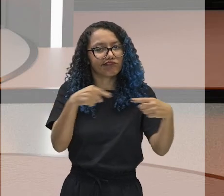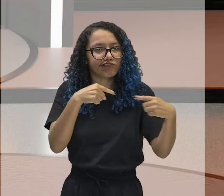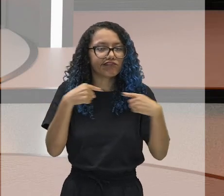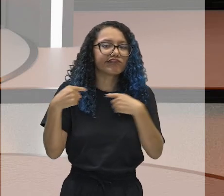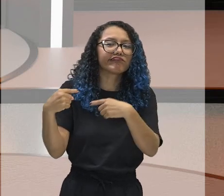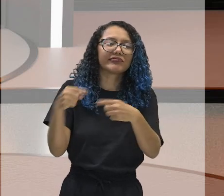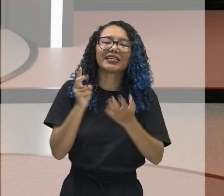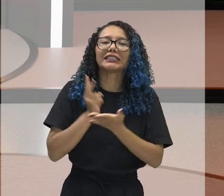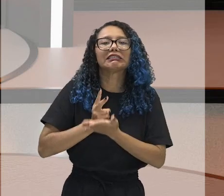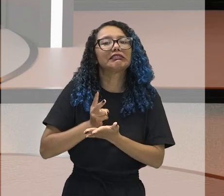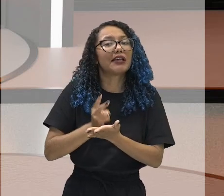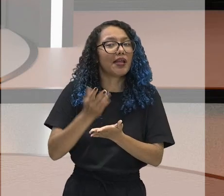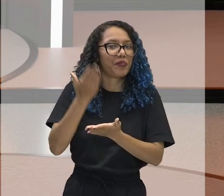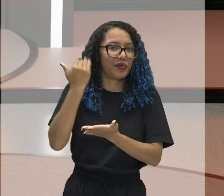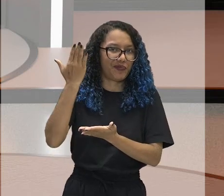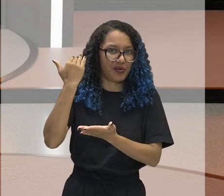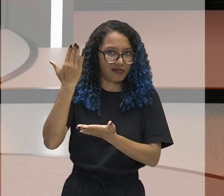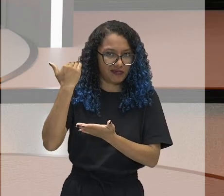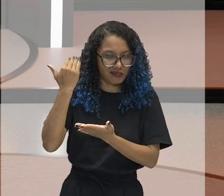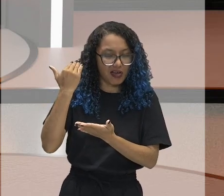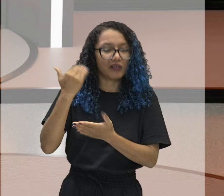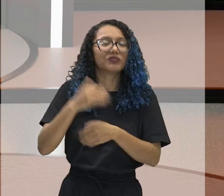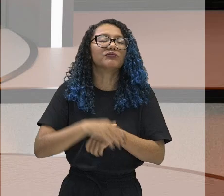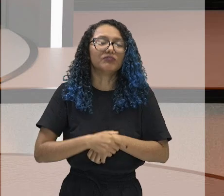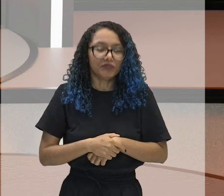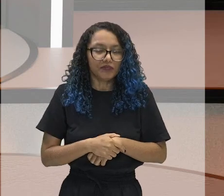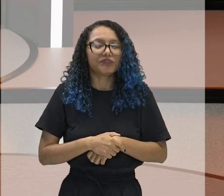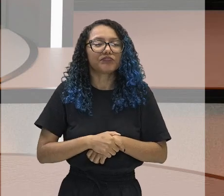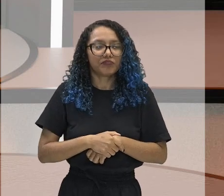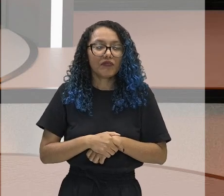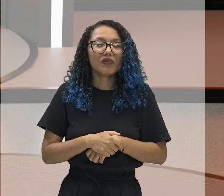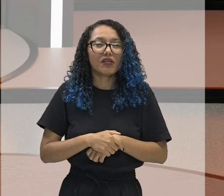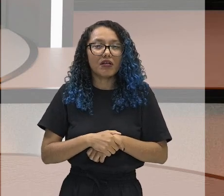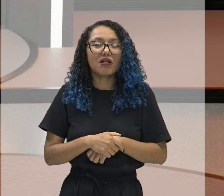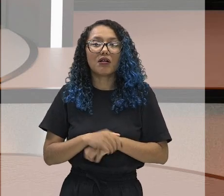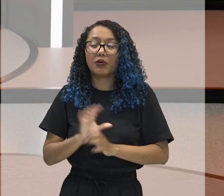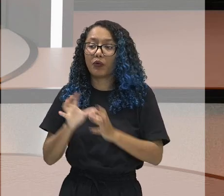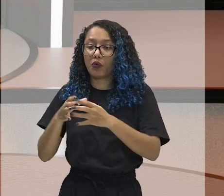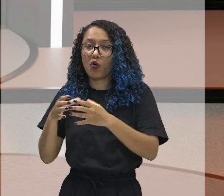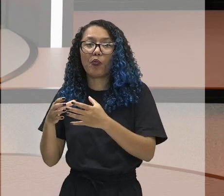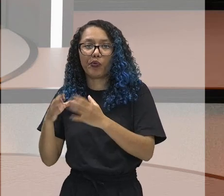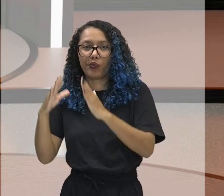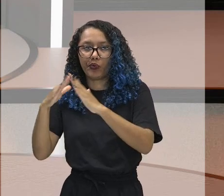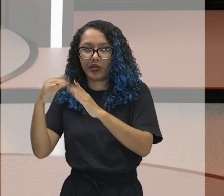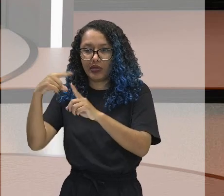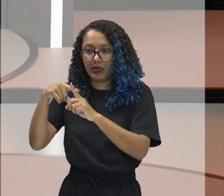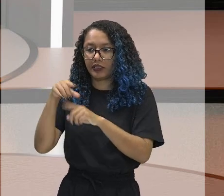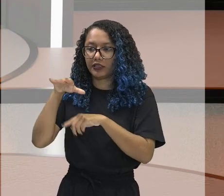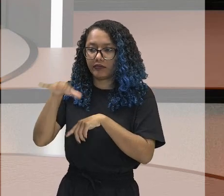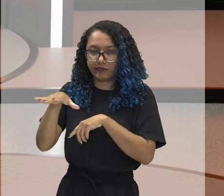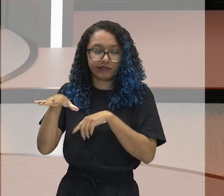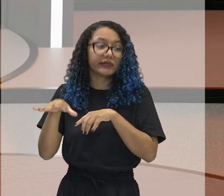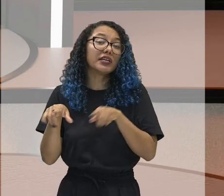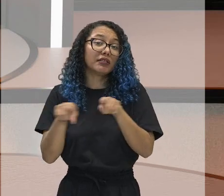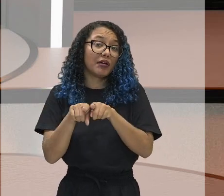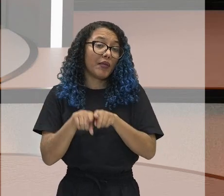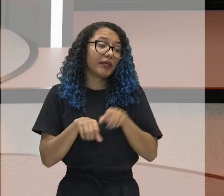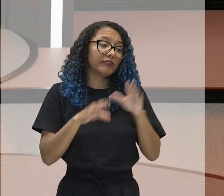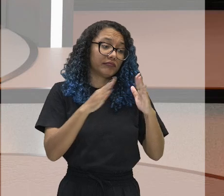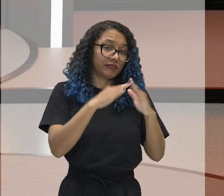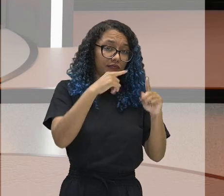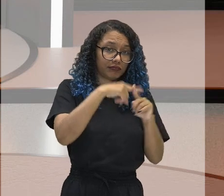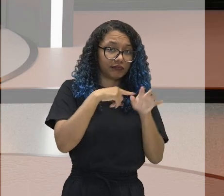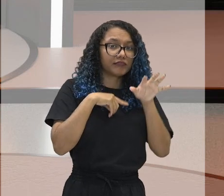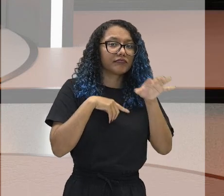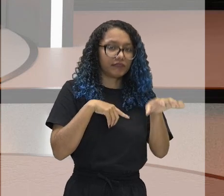tanto entre ocidentais, ali romanos, como orientais, ali da igreja da igreja de Bizâncio, que